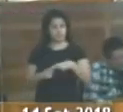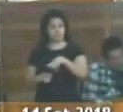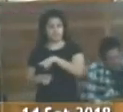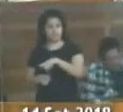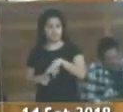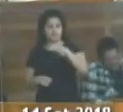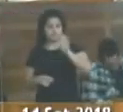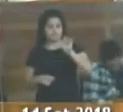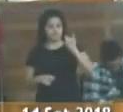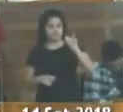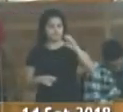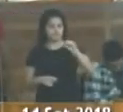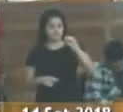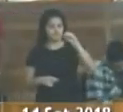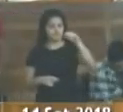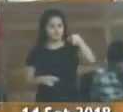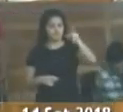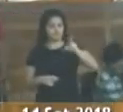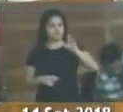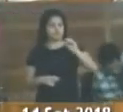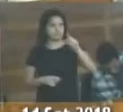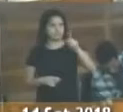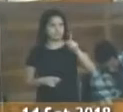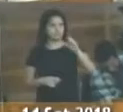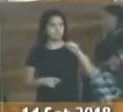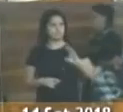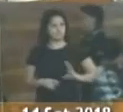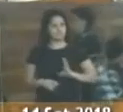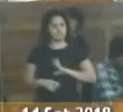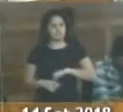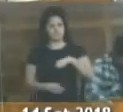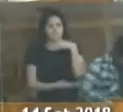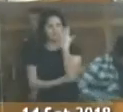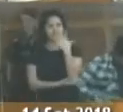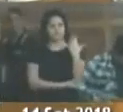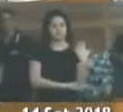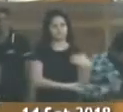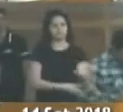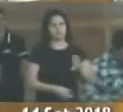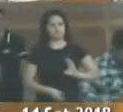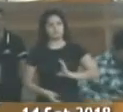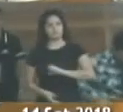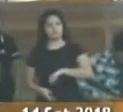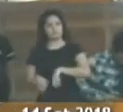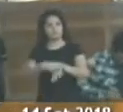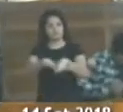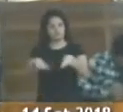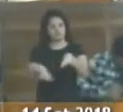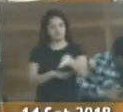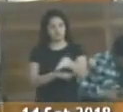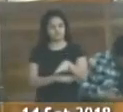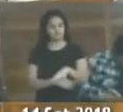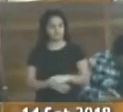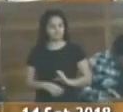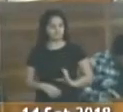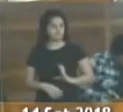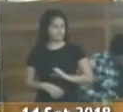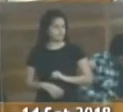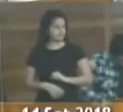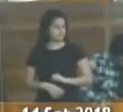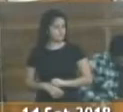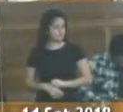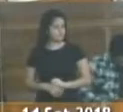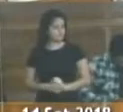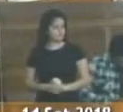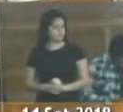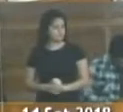é um técnico que ama o meio ambiente, que ama a Ilha a Ilha Grande, que ama a Baía de Ilha